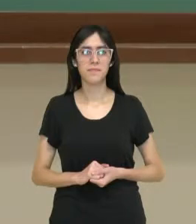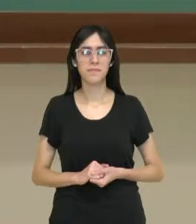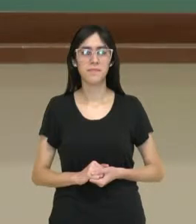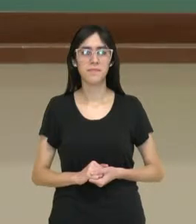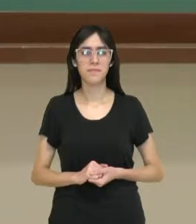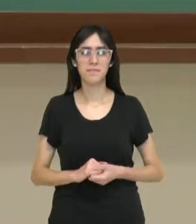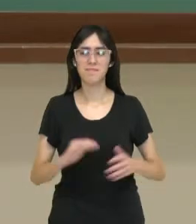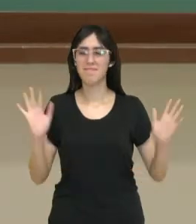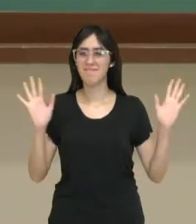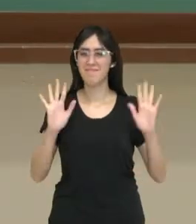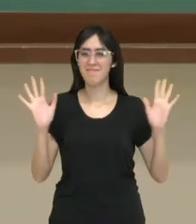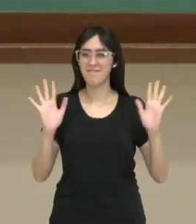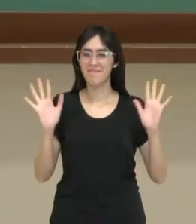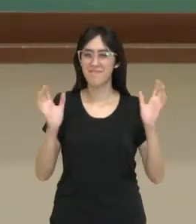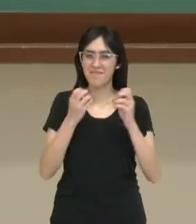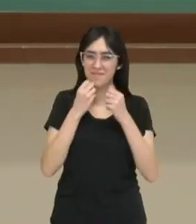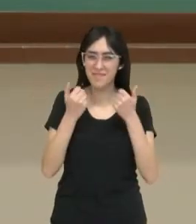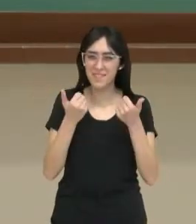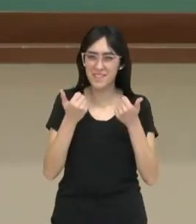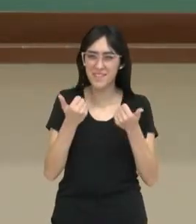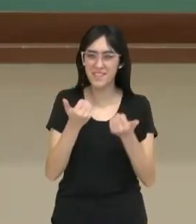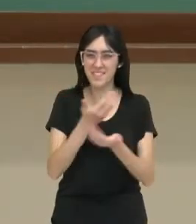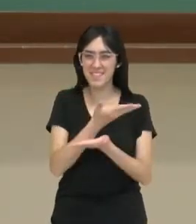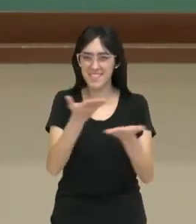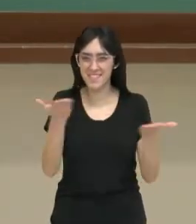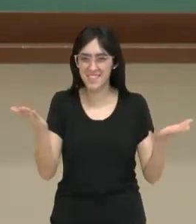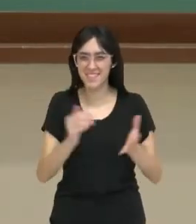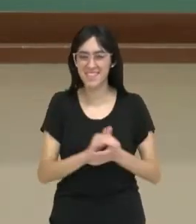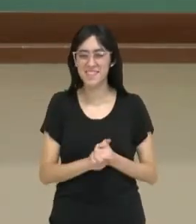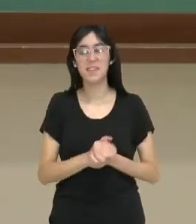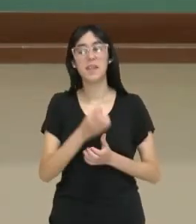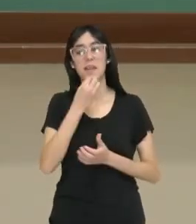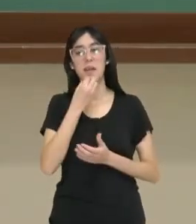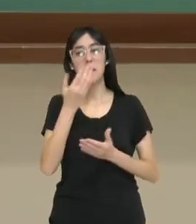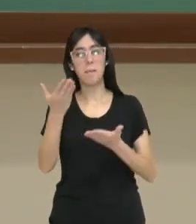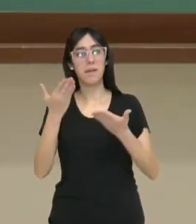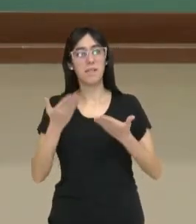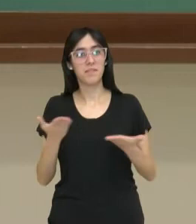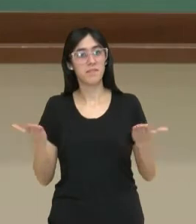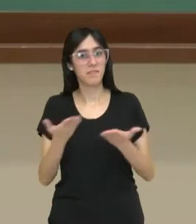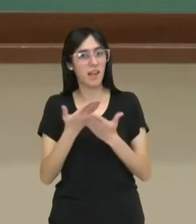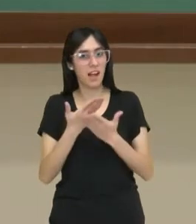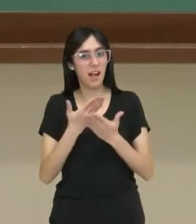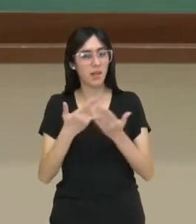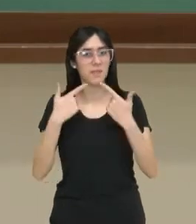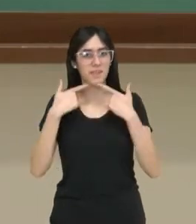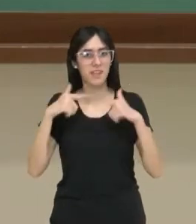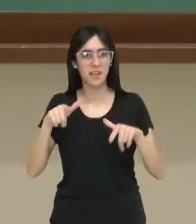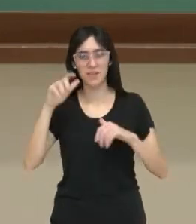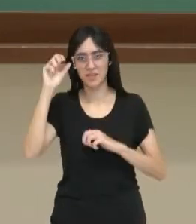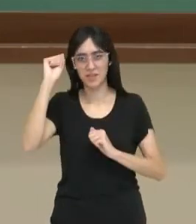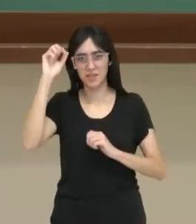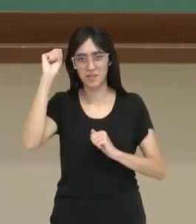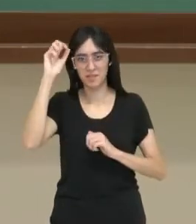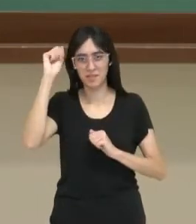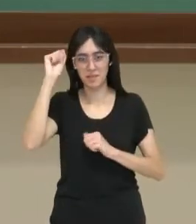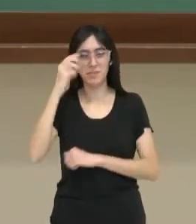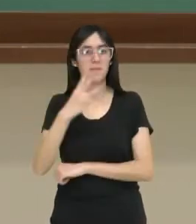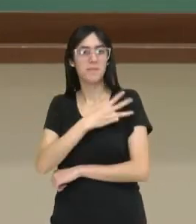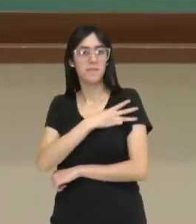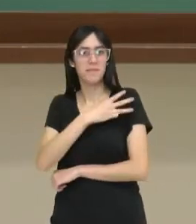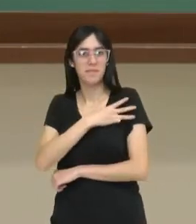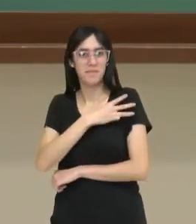Hola, ¿qué tal, chicos y chicas? Sean bienvenidos a nuestra clase de lengua espanhola,